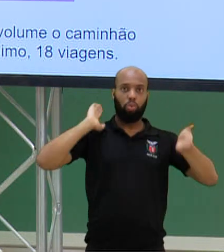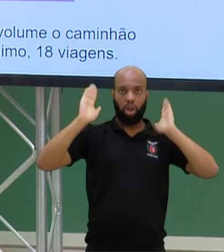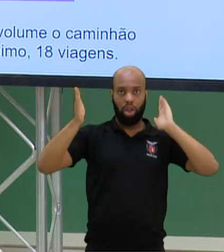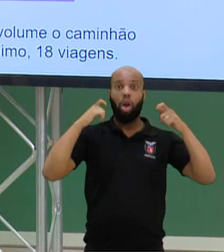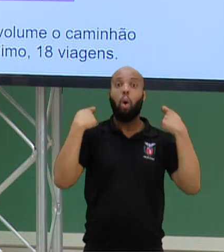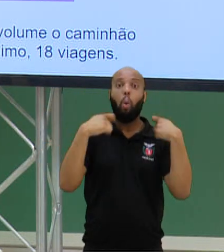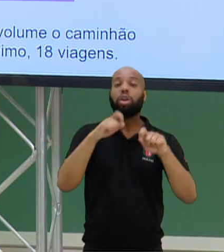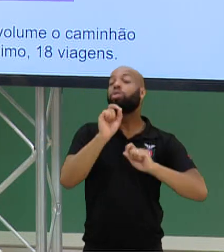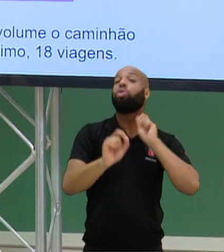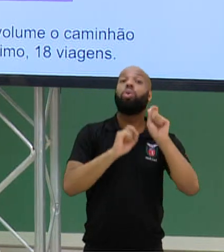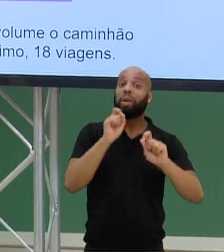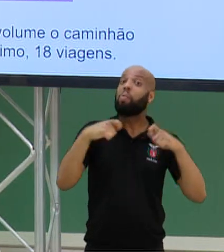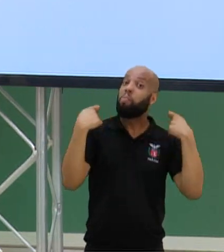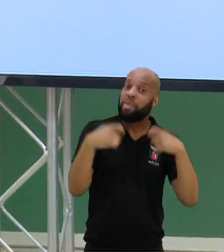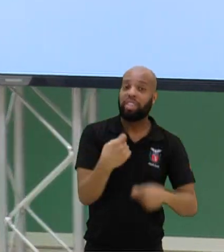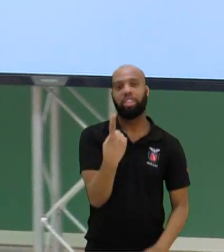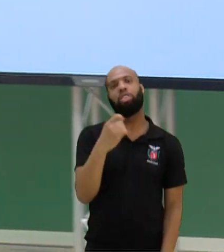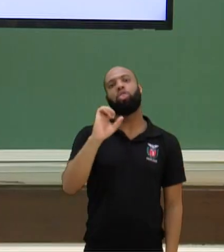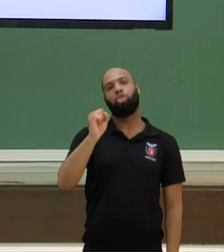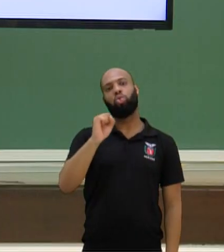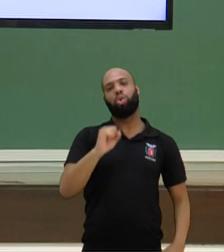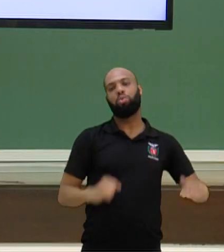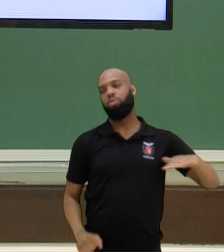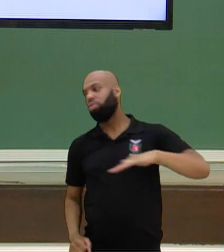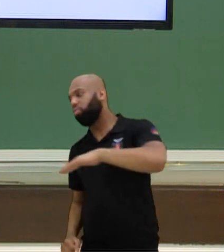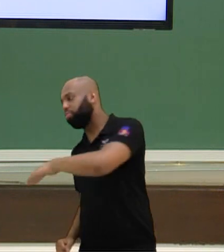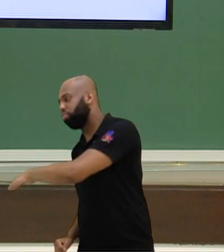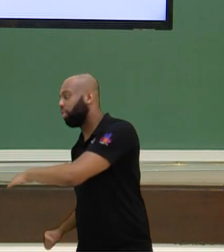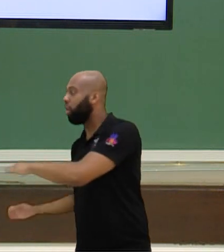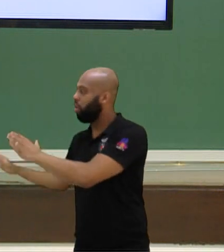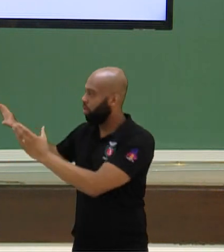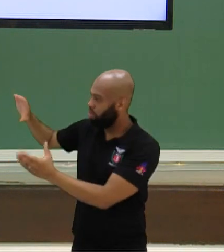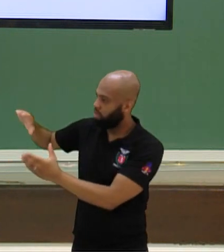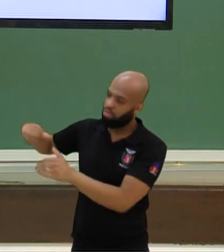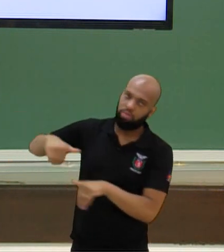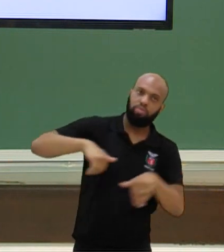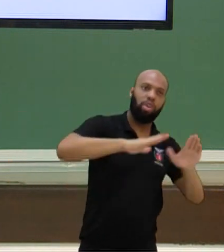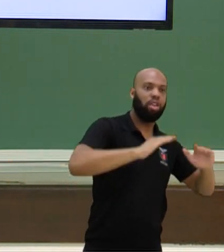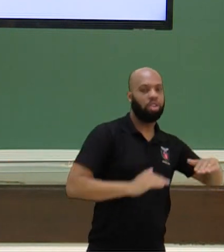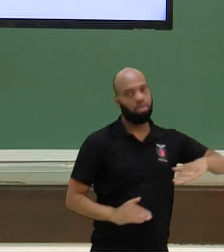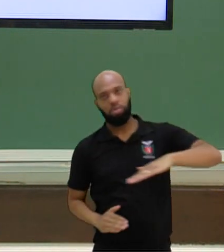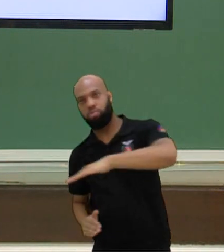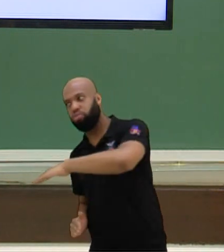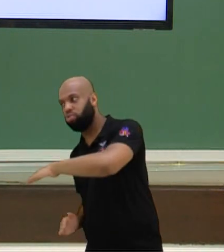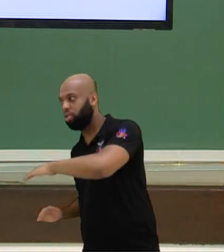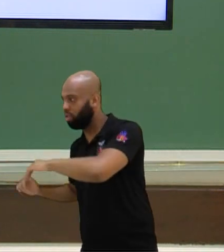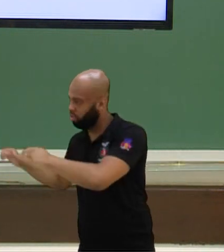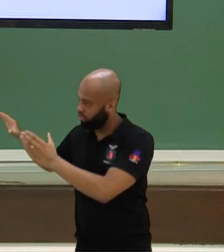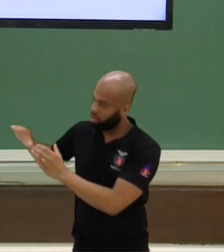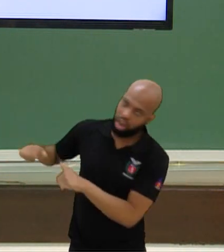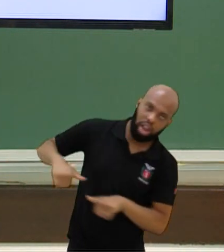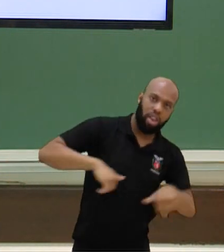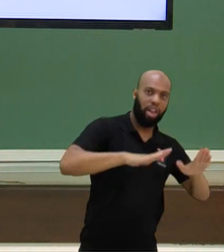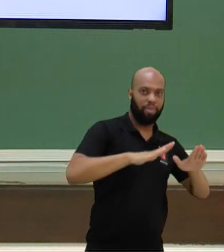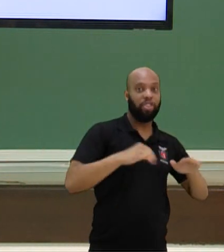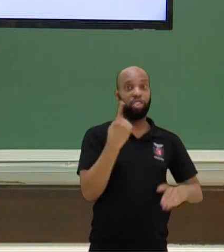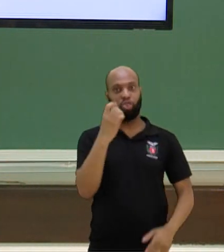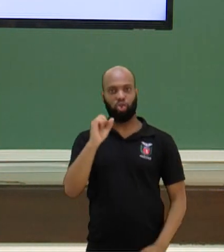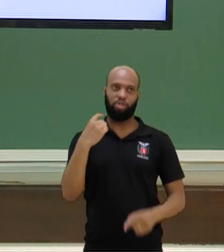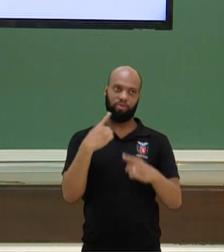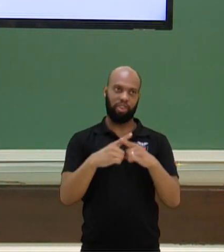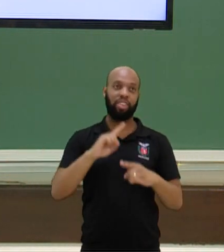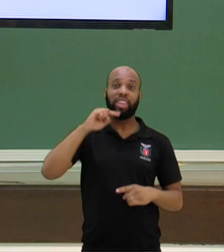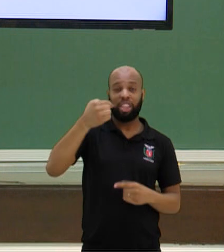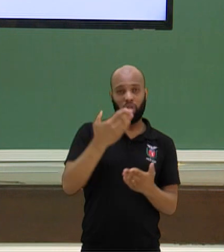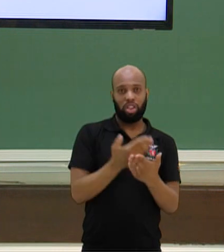no mínimo 18 viagens, tá? E na próxima aula, a professora já está pensando na próxima aula, nós vamos estudar